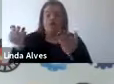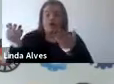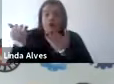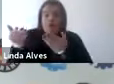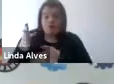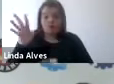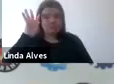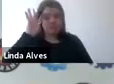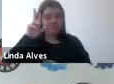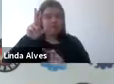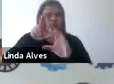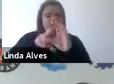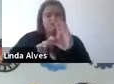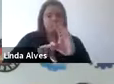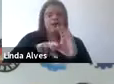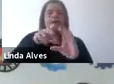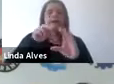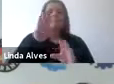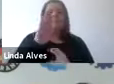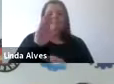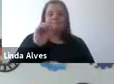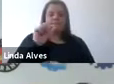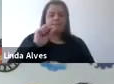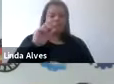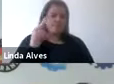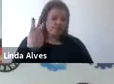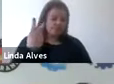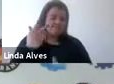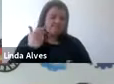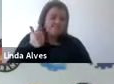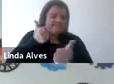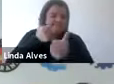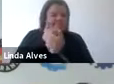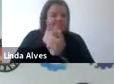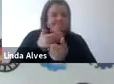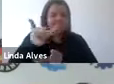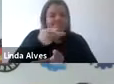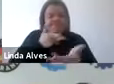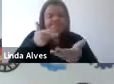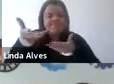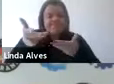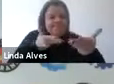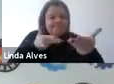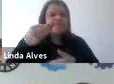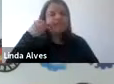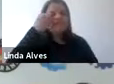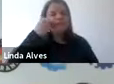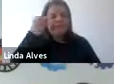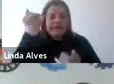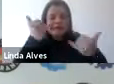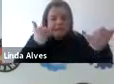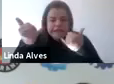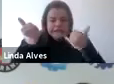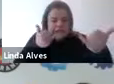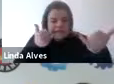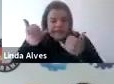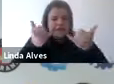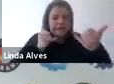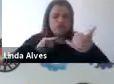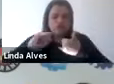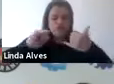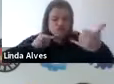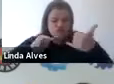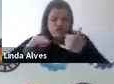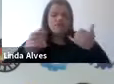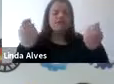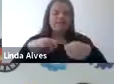assim mesmo, gente, grudadinho com vocês, tá? Porque a gente precisa muito de trocar experiências, trocar informações, e é do que vocês mais precisam